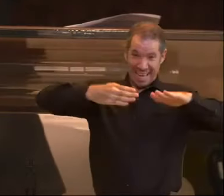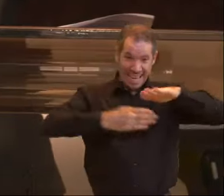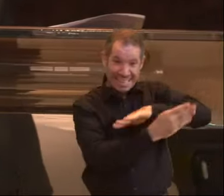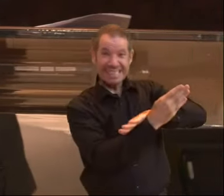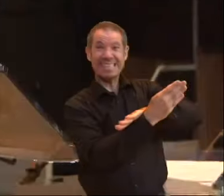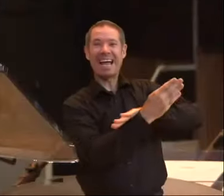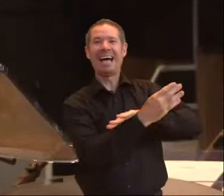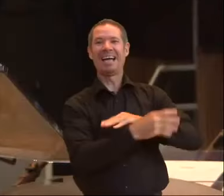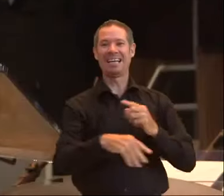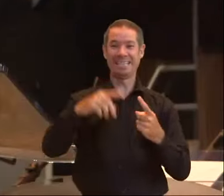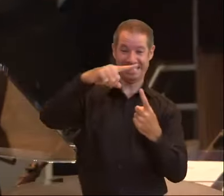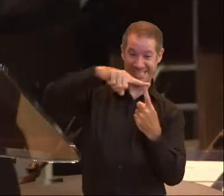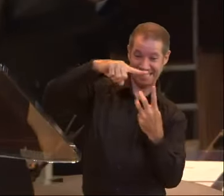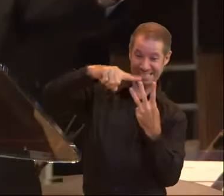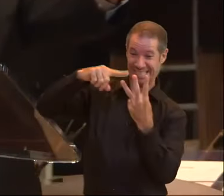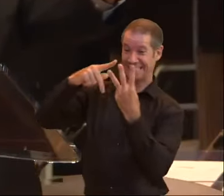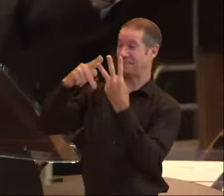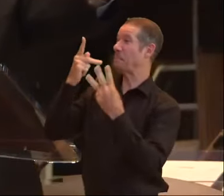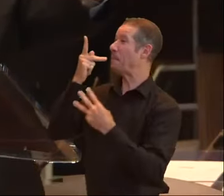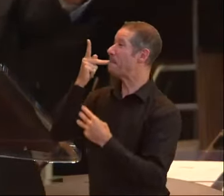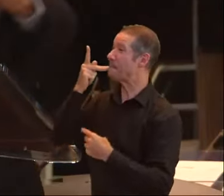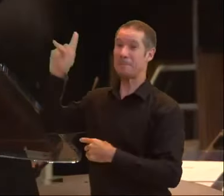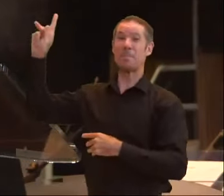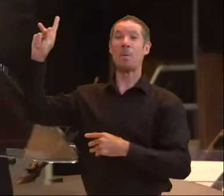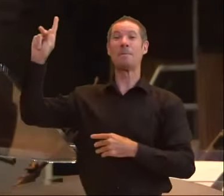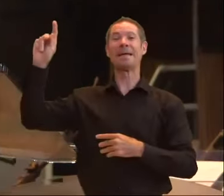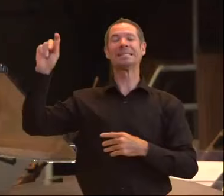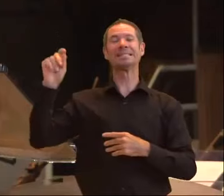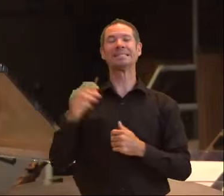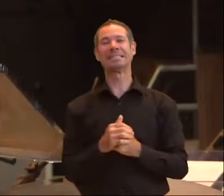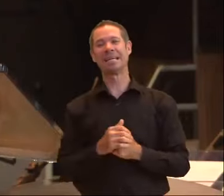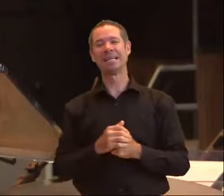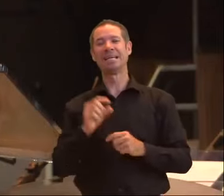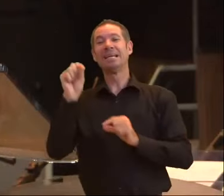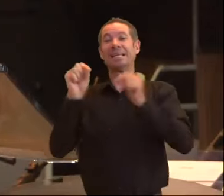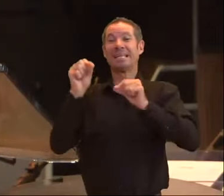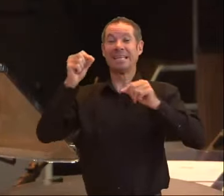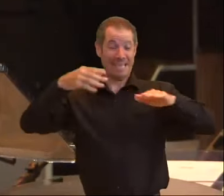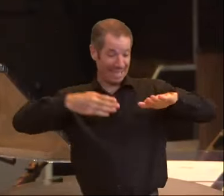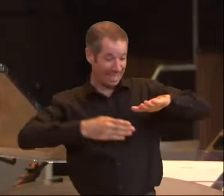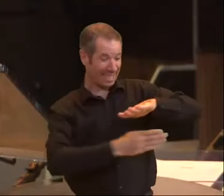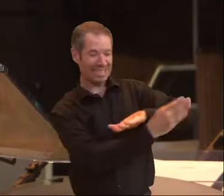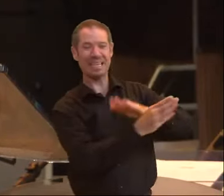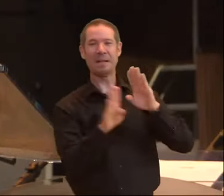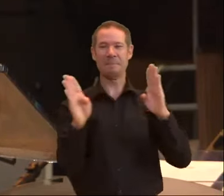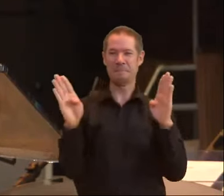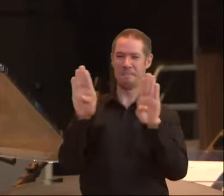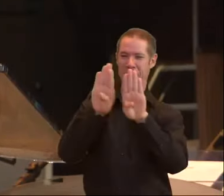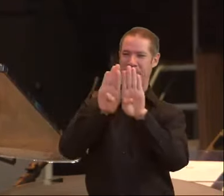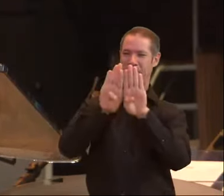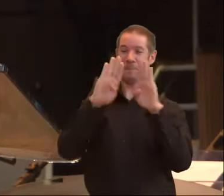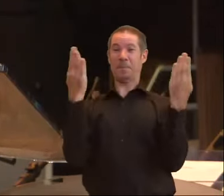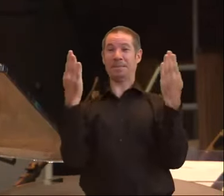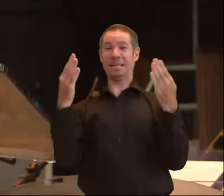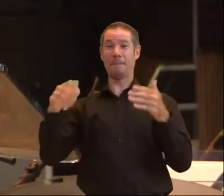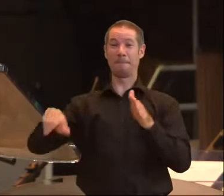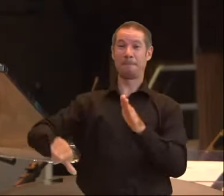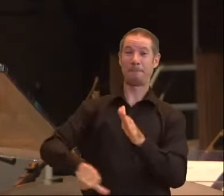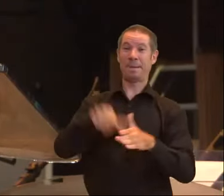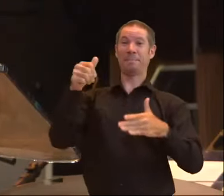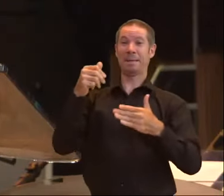não te faço 3 promessas, Edson. Ele diz assim, que entrar pela porta, primeira